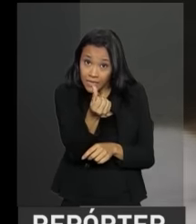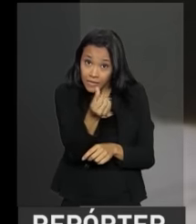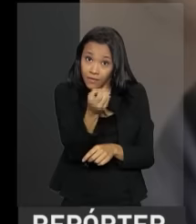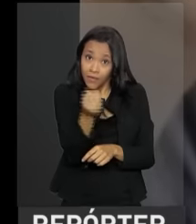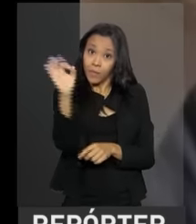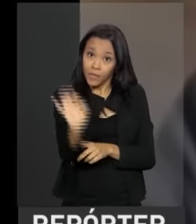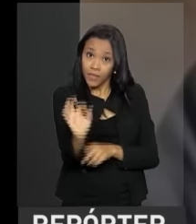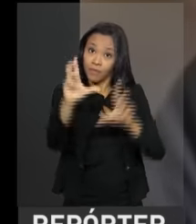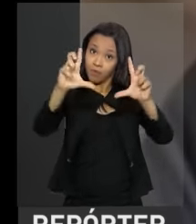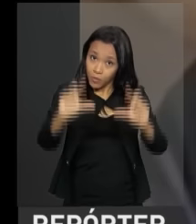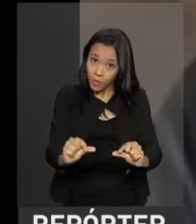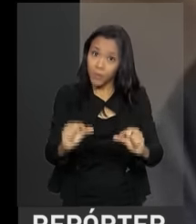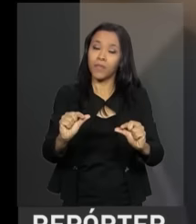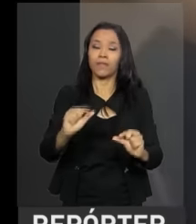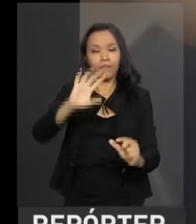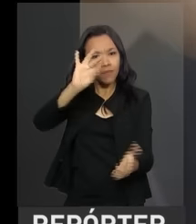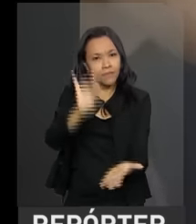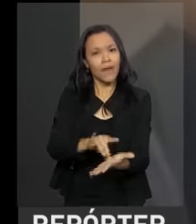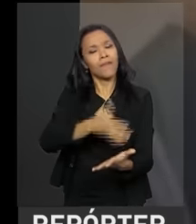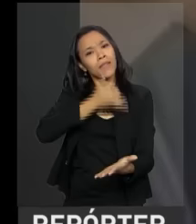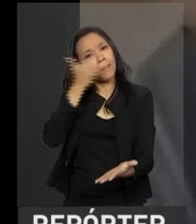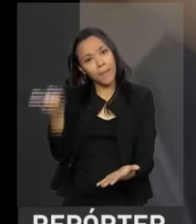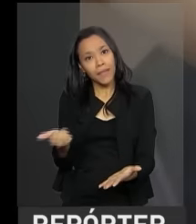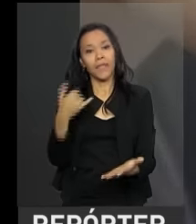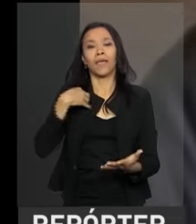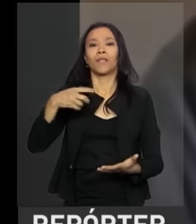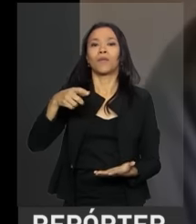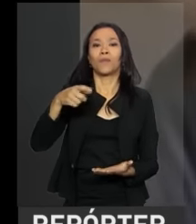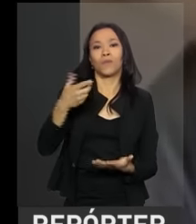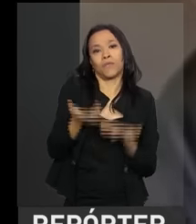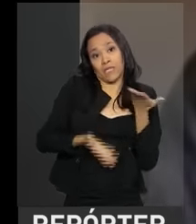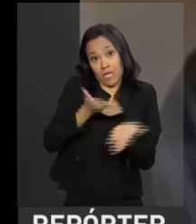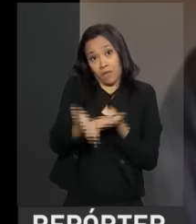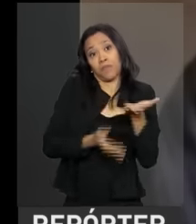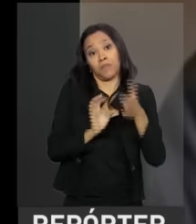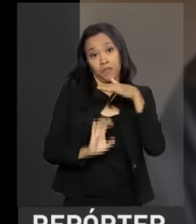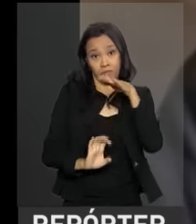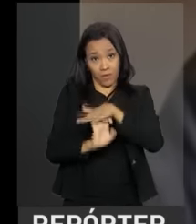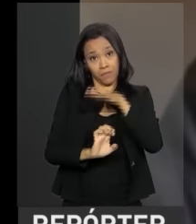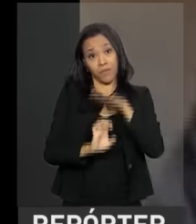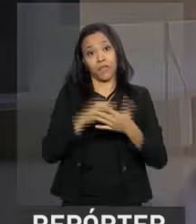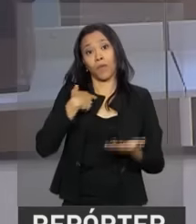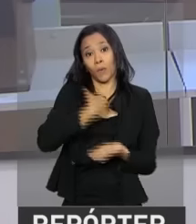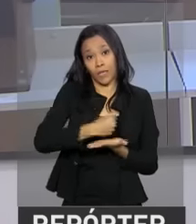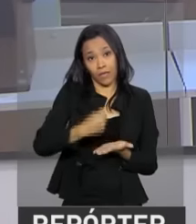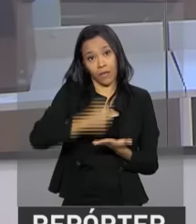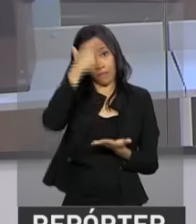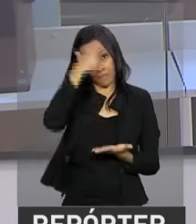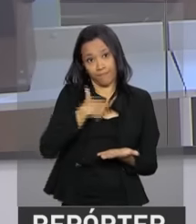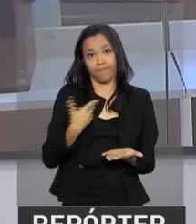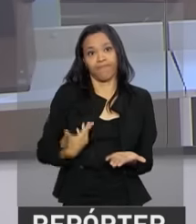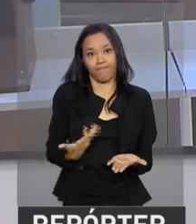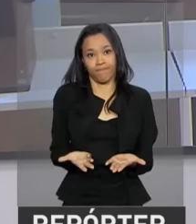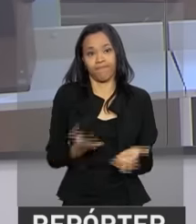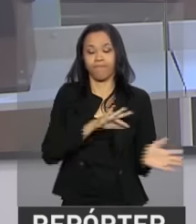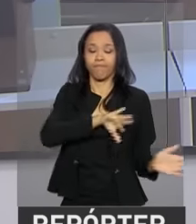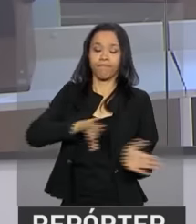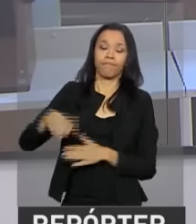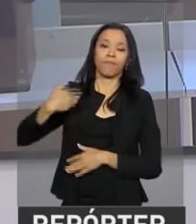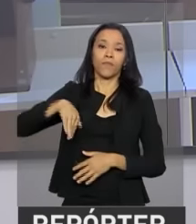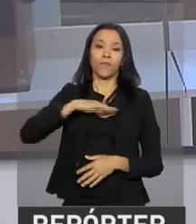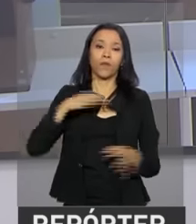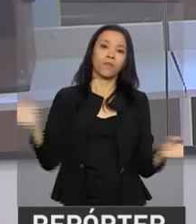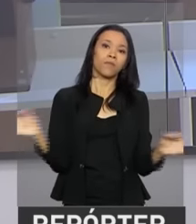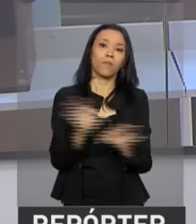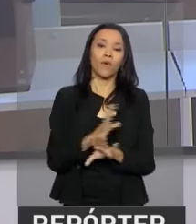real da mudança vai depender do plano de serviço contratado pelo assinante. E nós ficamos por aqui,